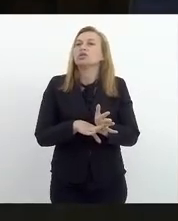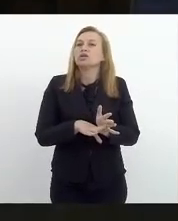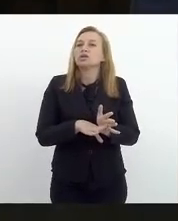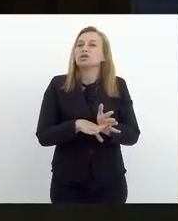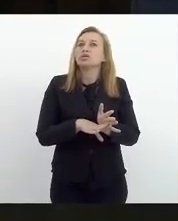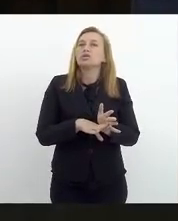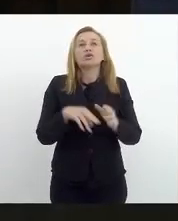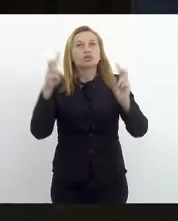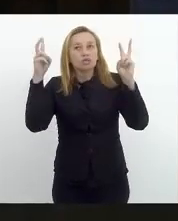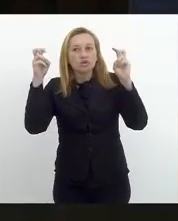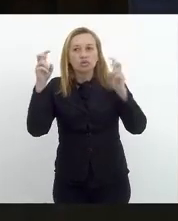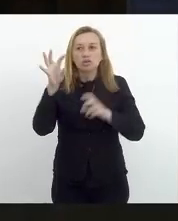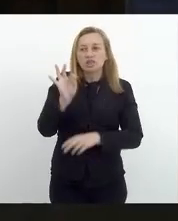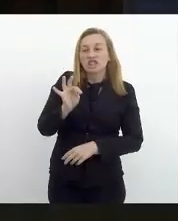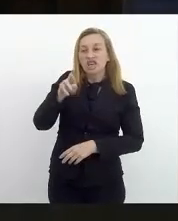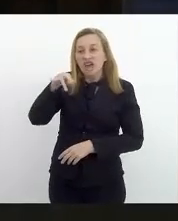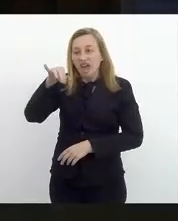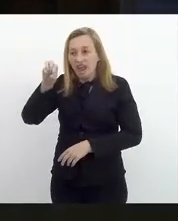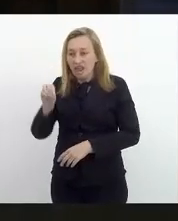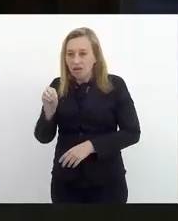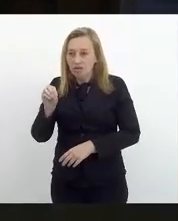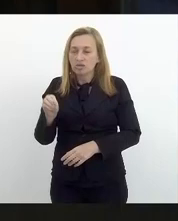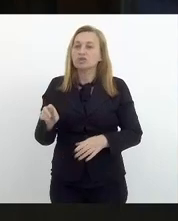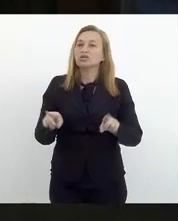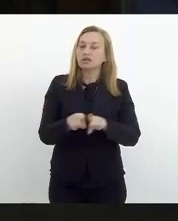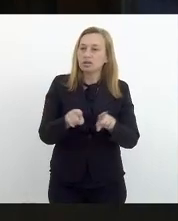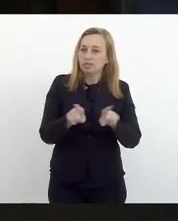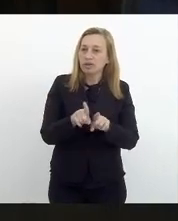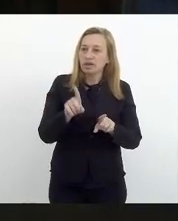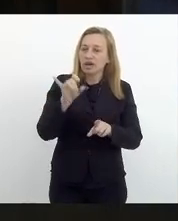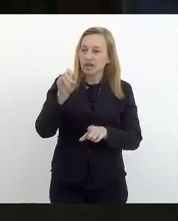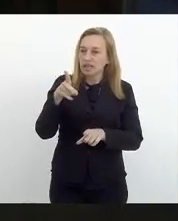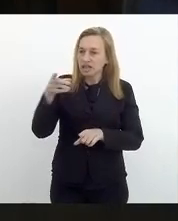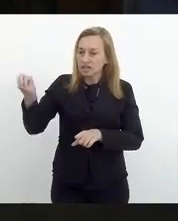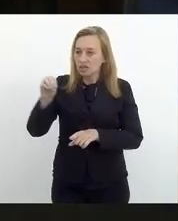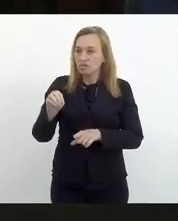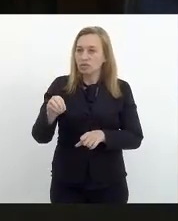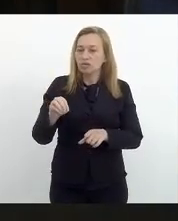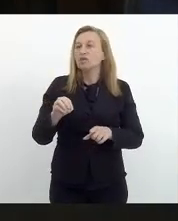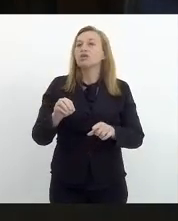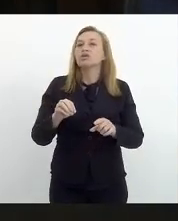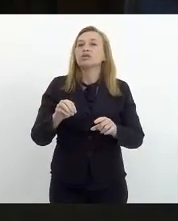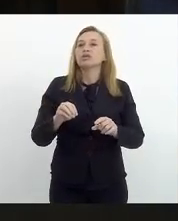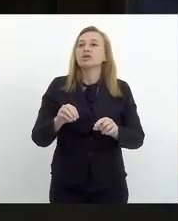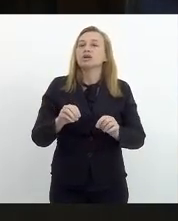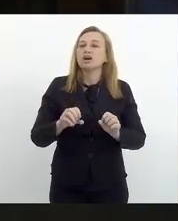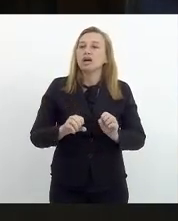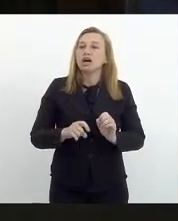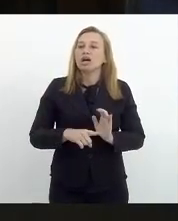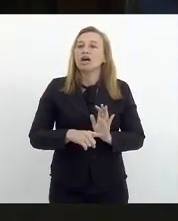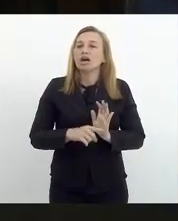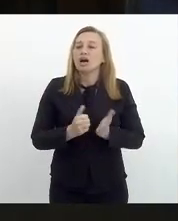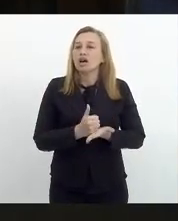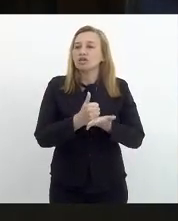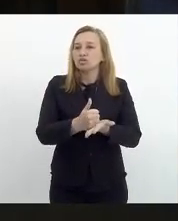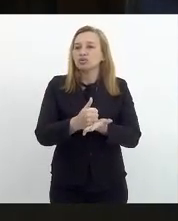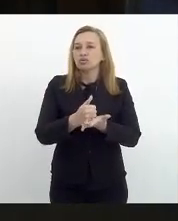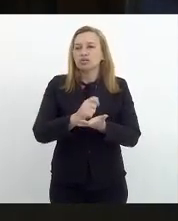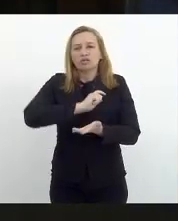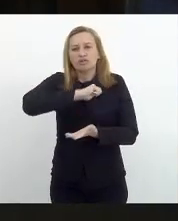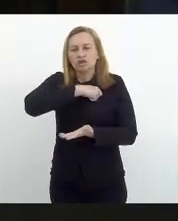da questão do triênio e da Adesão regime de recuperação fiscal hoje pela manhã no colégio de líderes debatemos